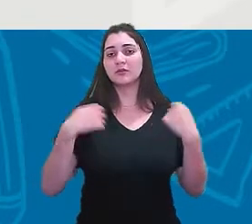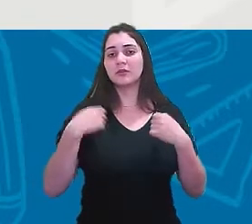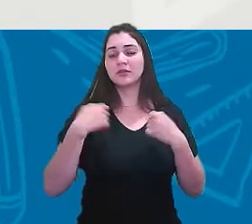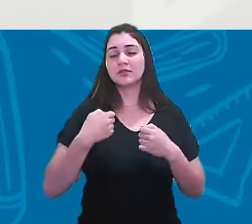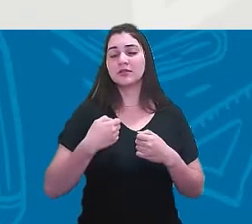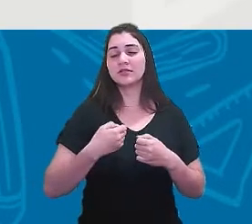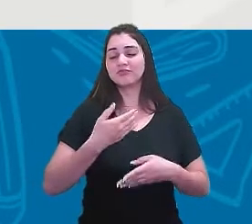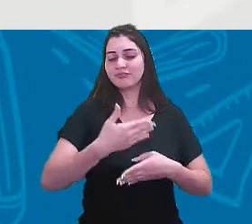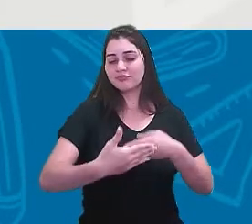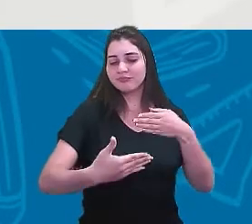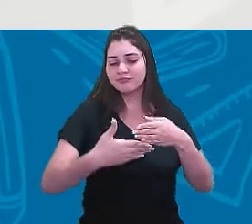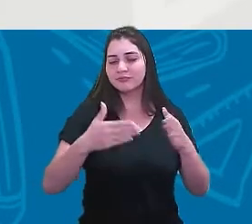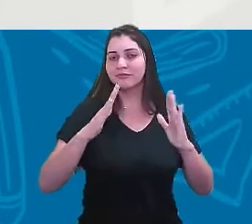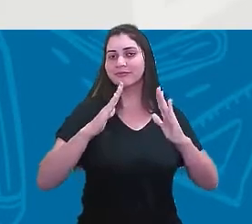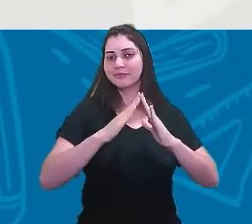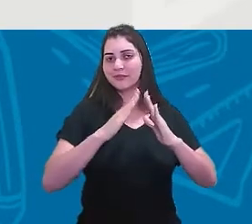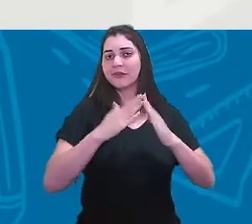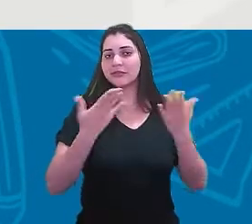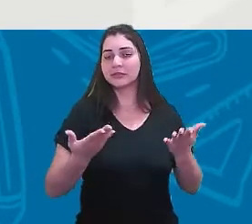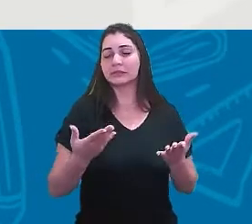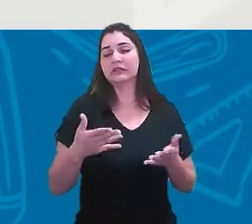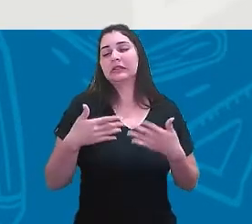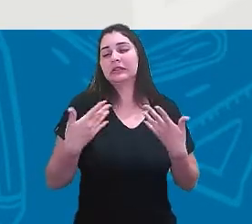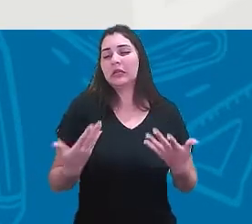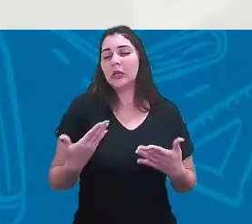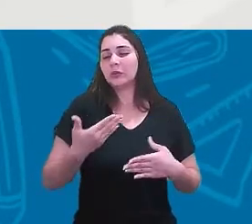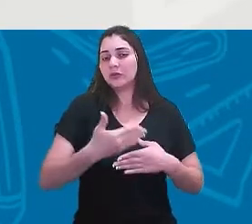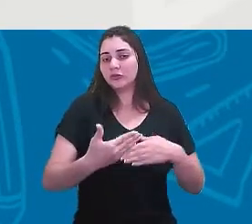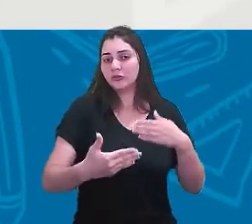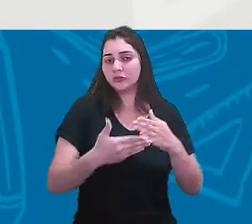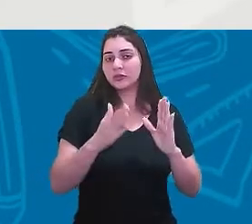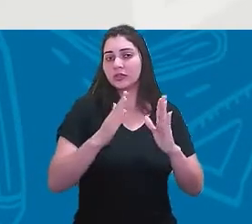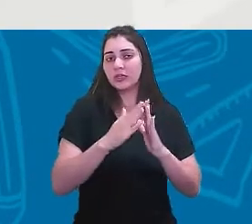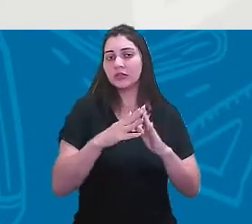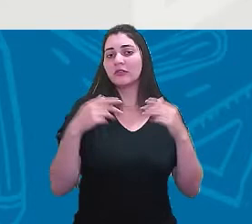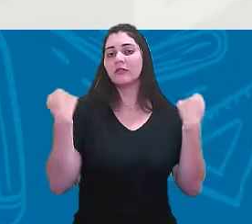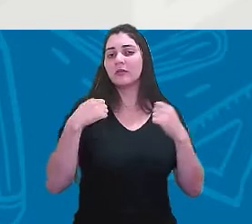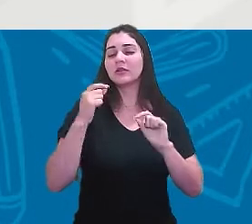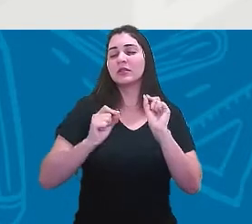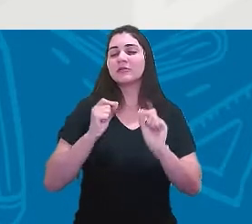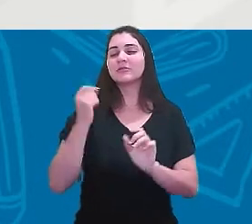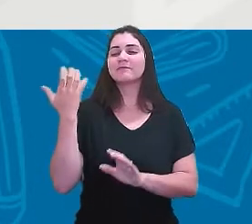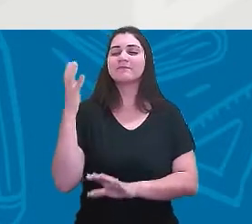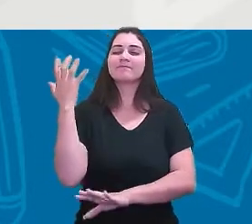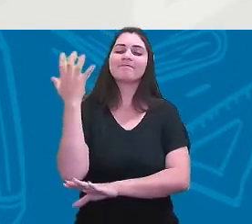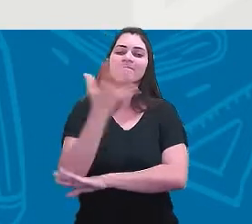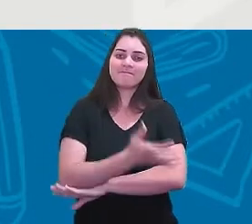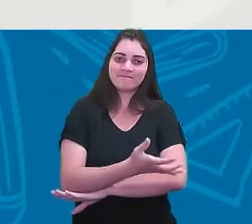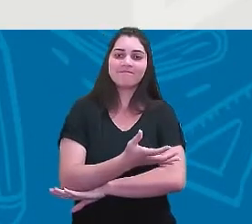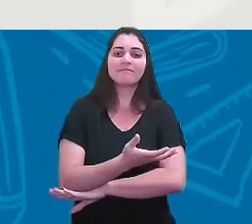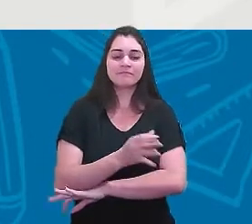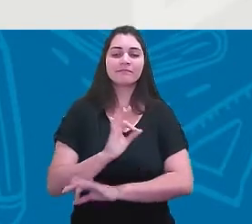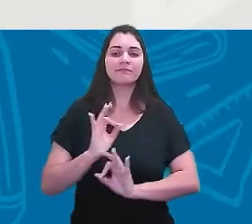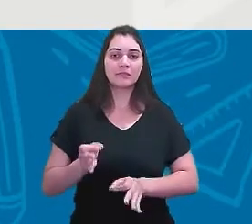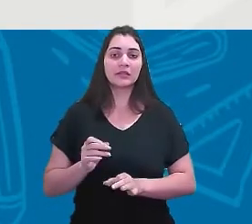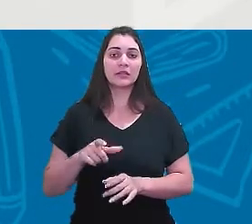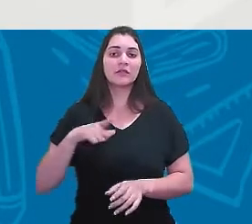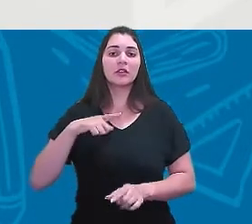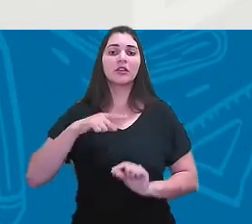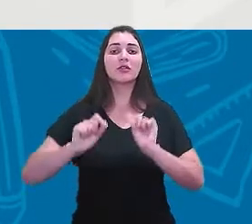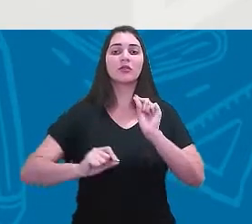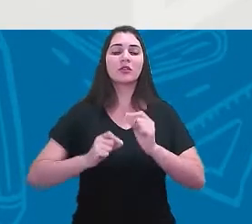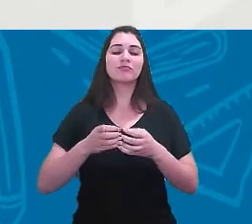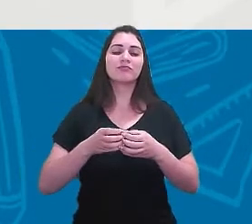construir casas, né? Então, para construir casas, eu vou precisar desmatar, não é isso? E aí, a gente vai